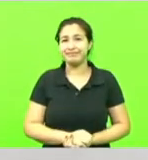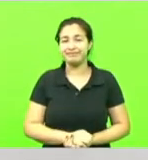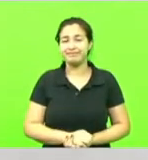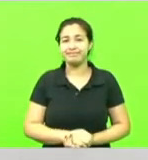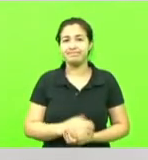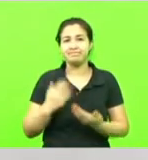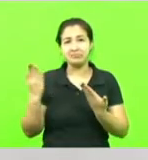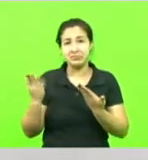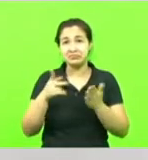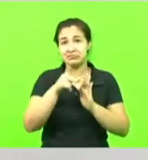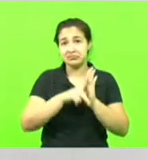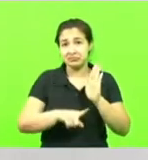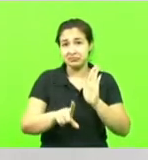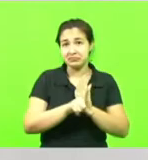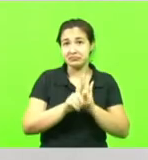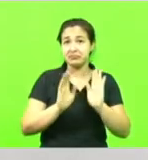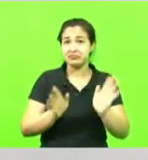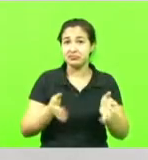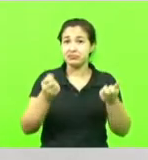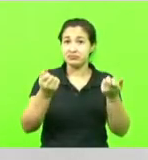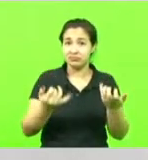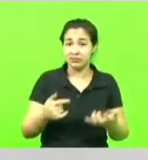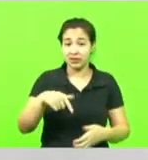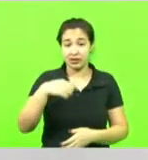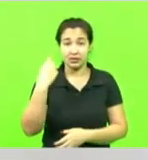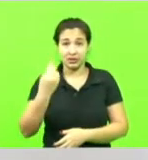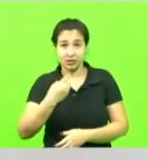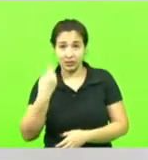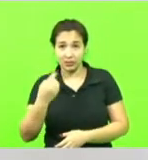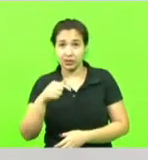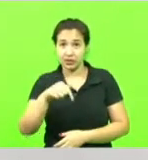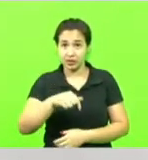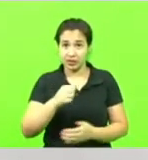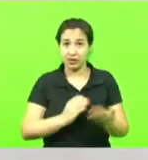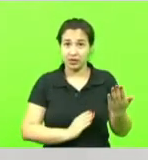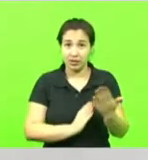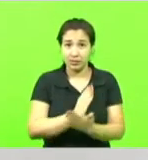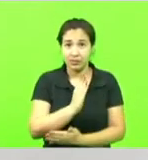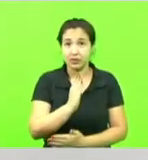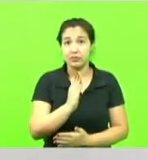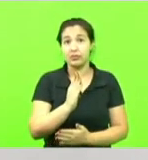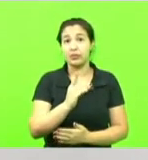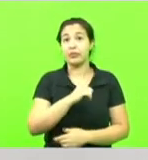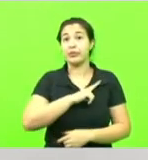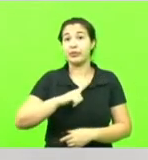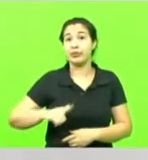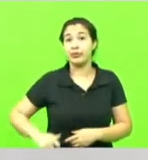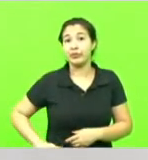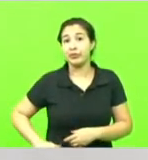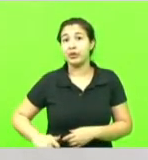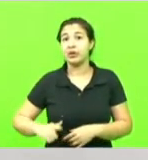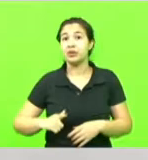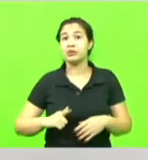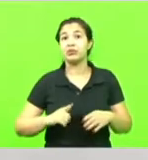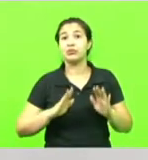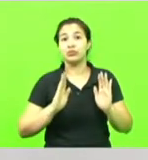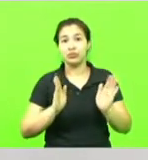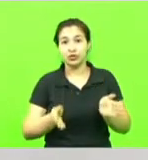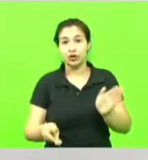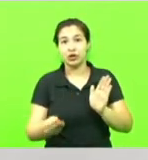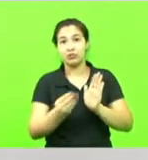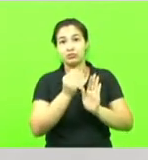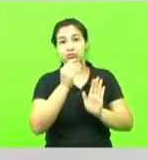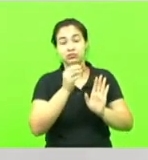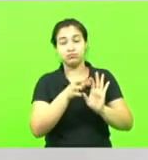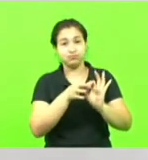no projeto de lei que os deputados dessa casa, a maioria, aprovou e o governador sancionou.